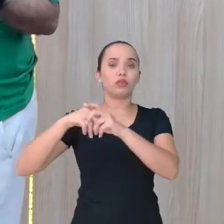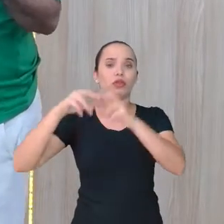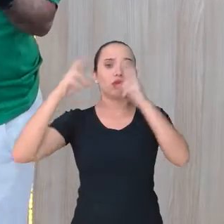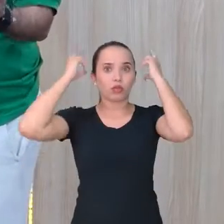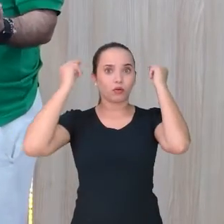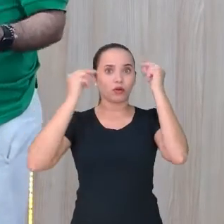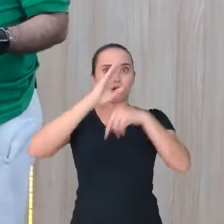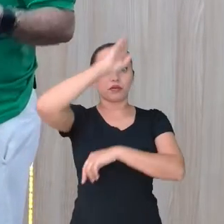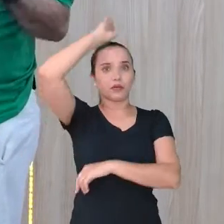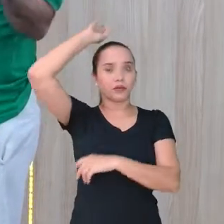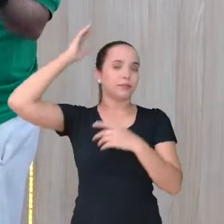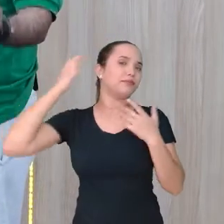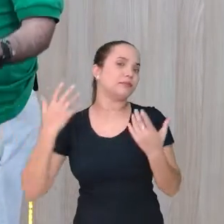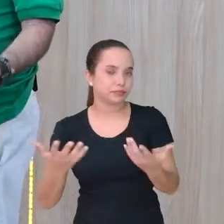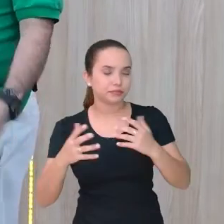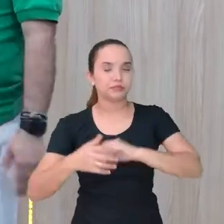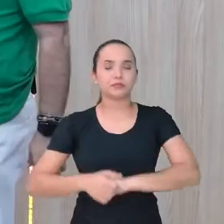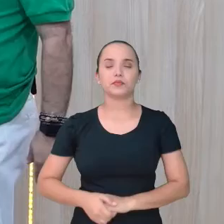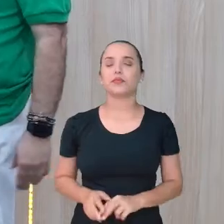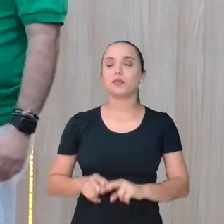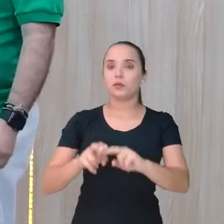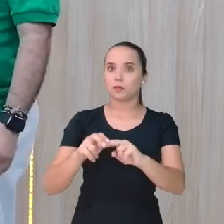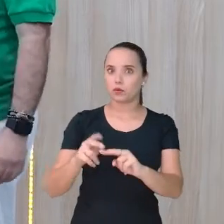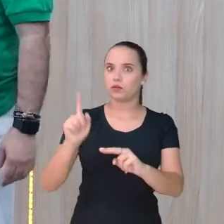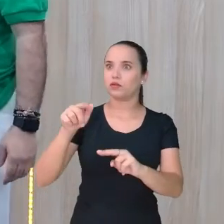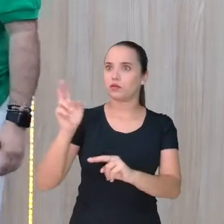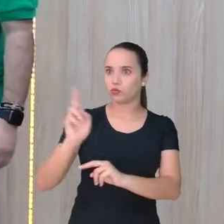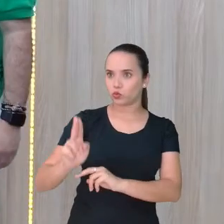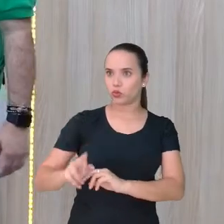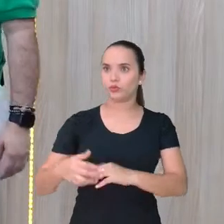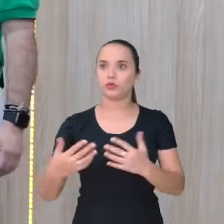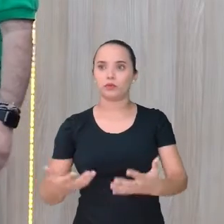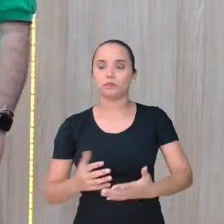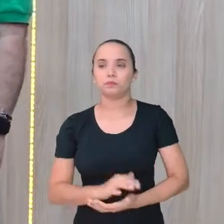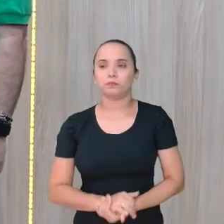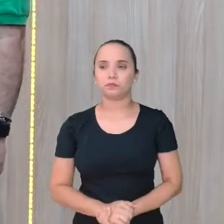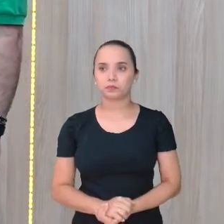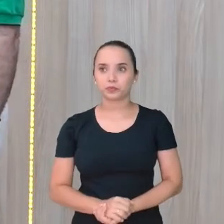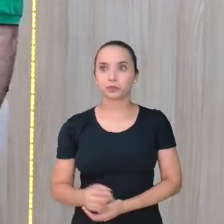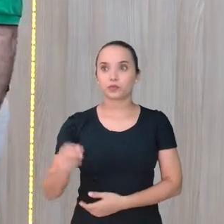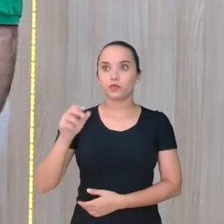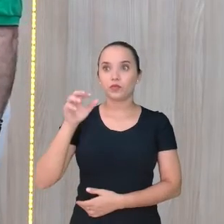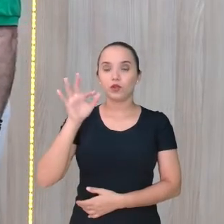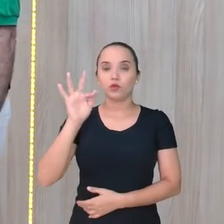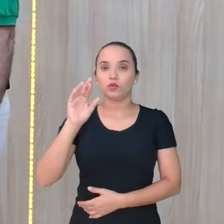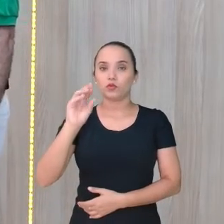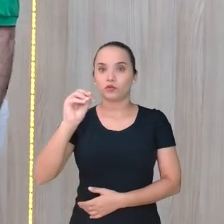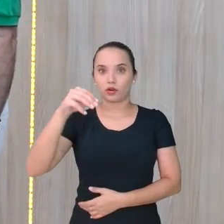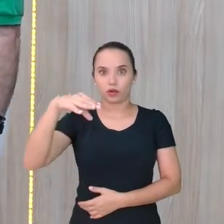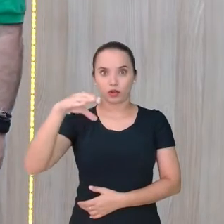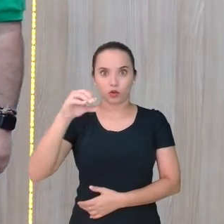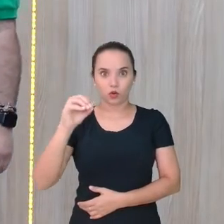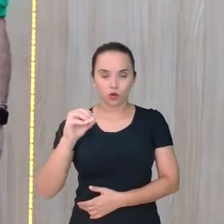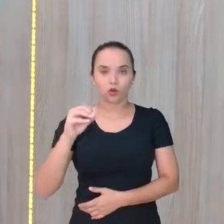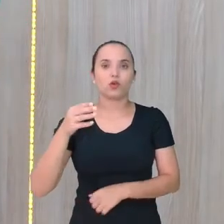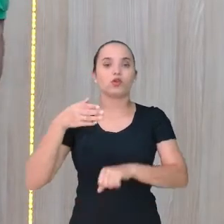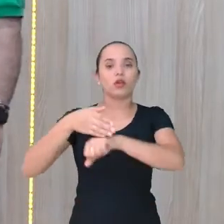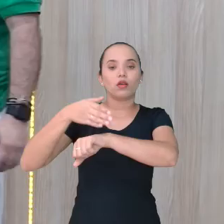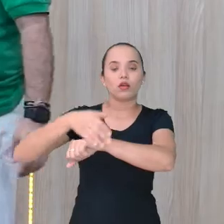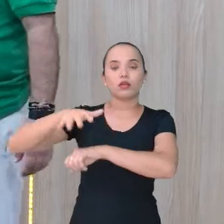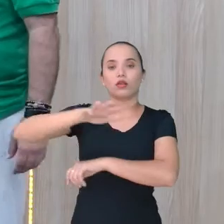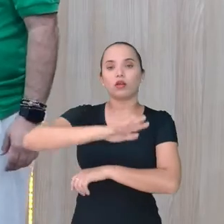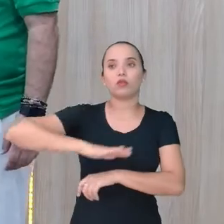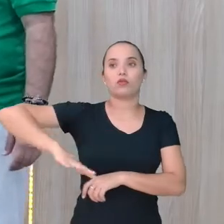forma pela qual eles se referiam a esses povos, né? Então, vejam, os francos, eles entraram, né, no território do